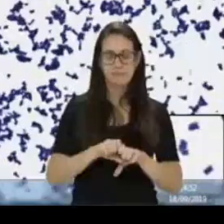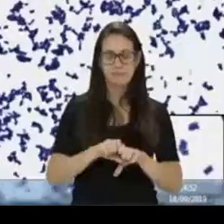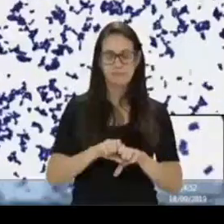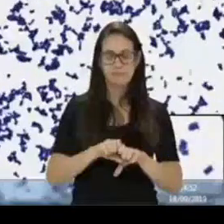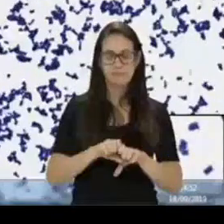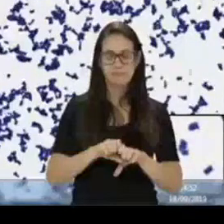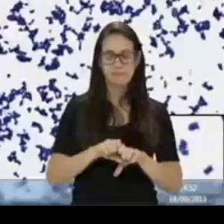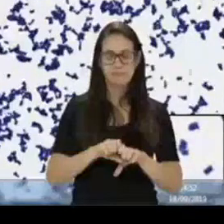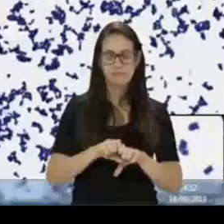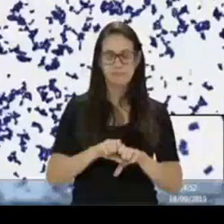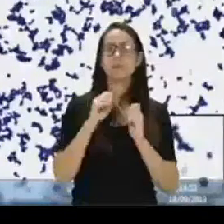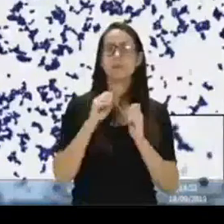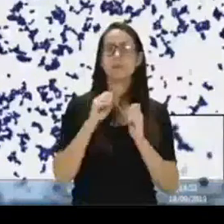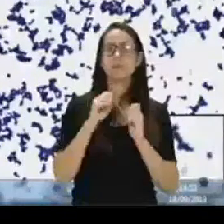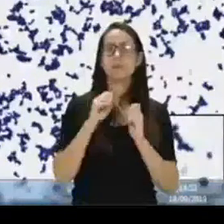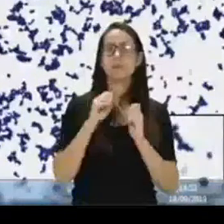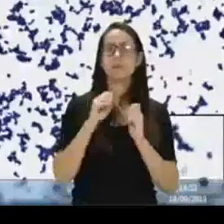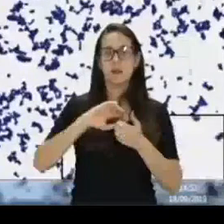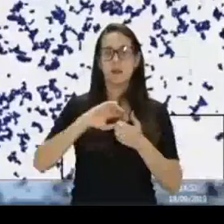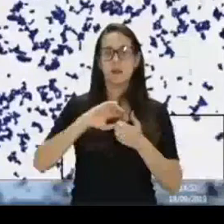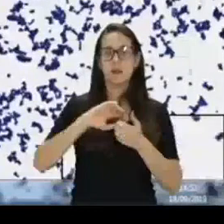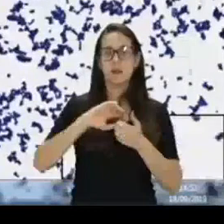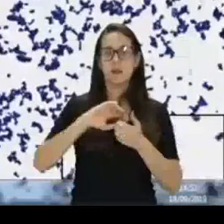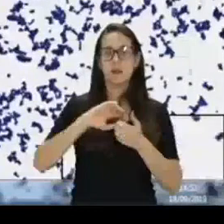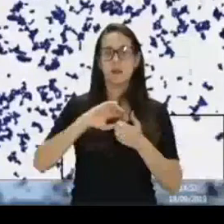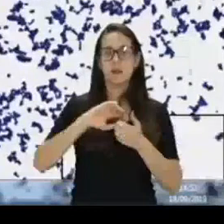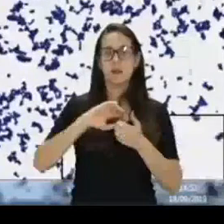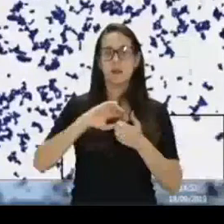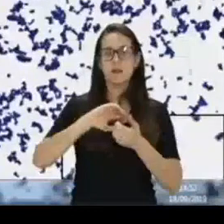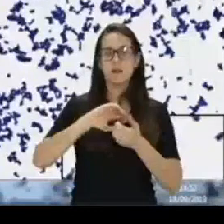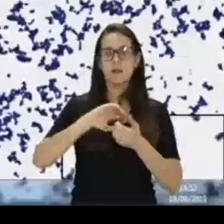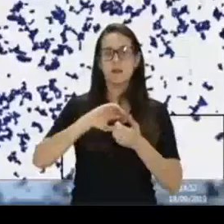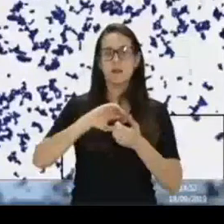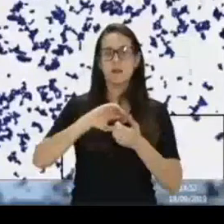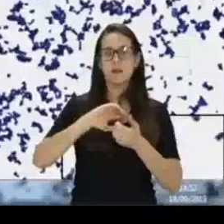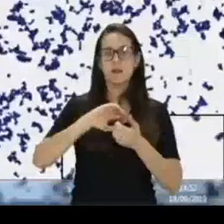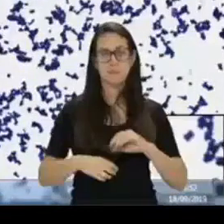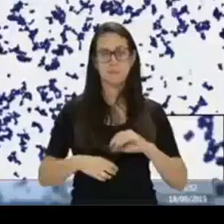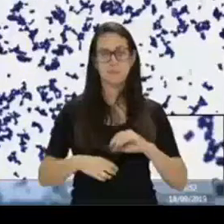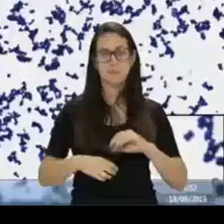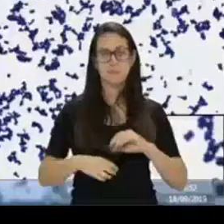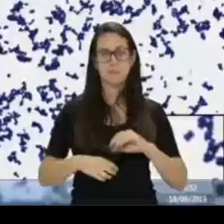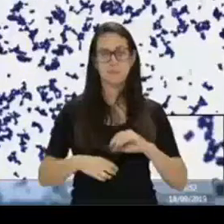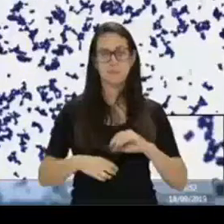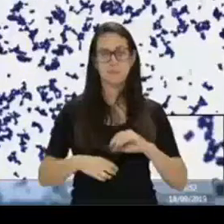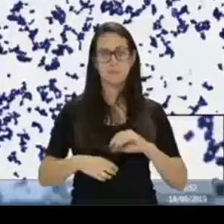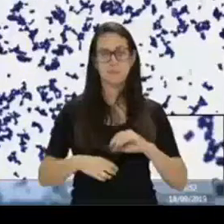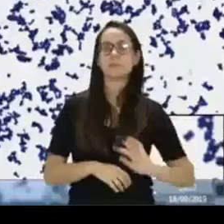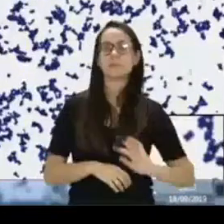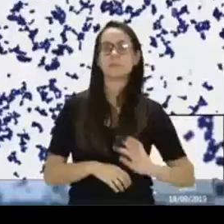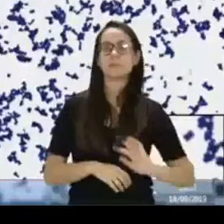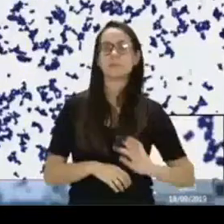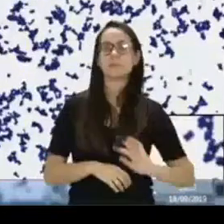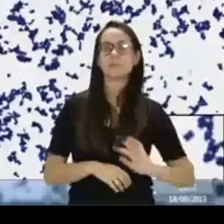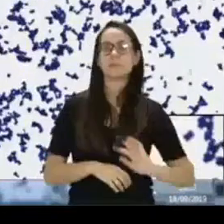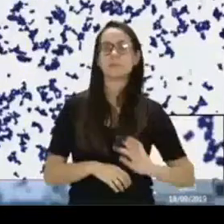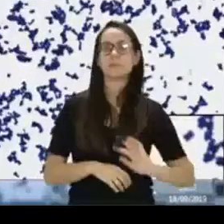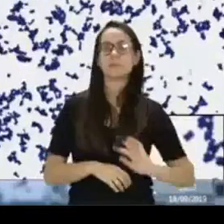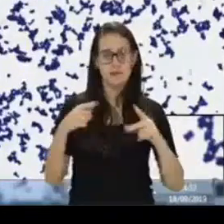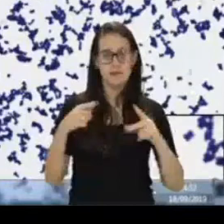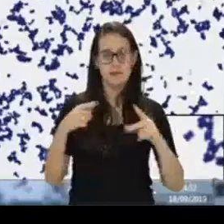está, então, aderido às suas células. Então, nós falamos que as células procariontes, elas